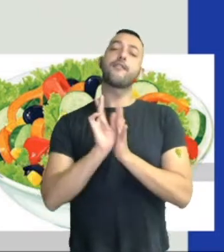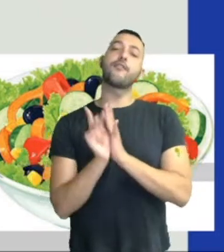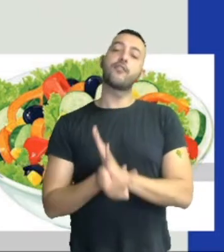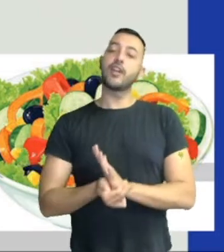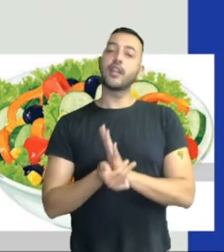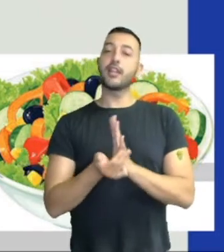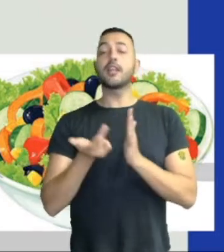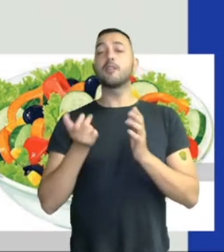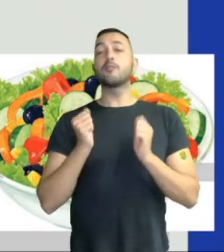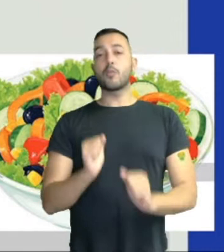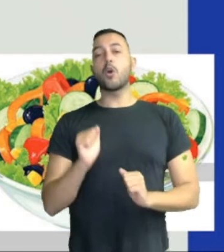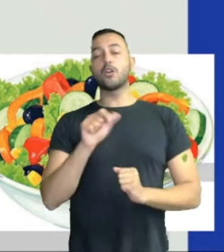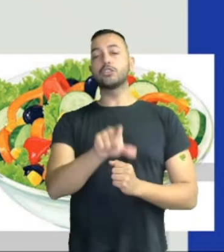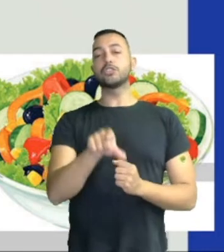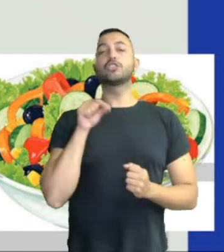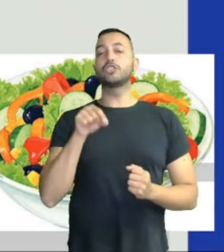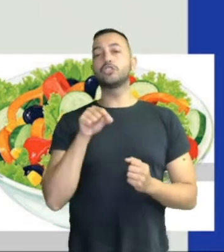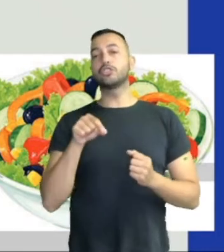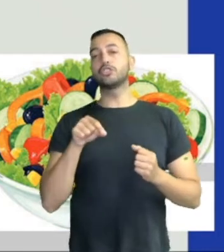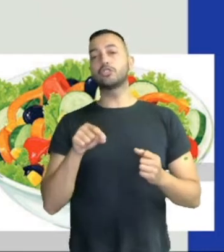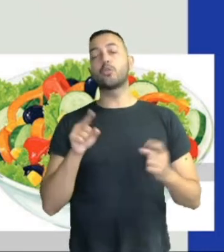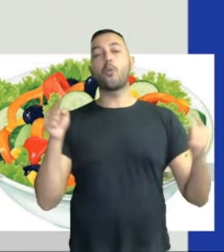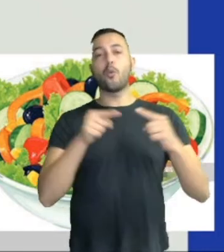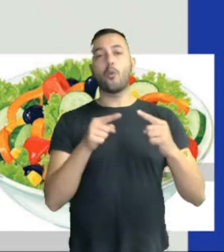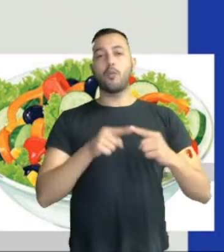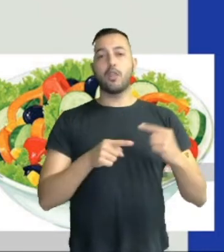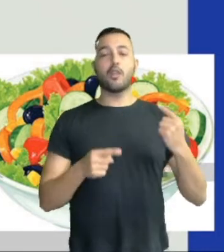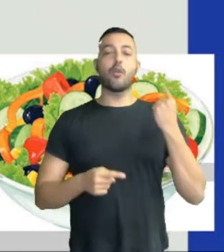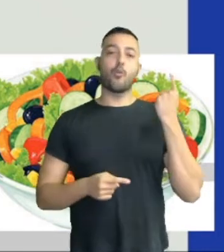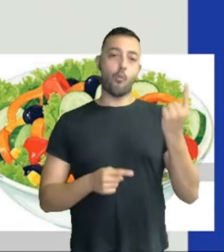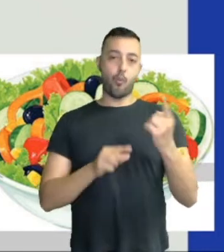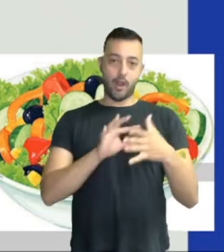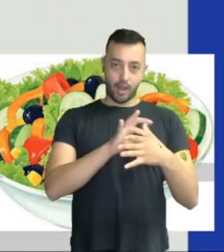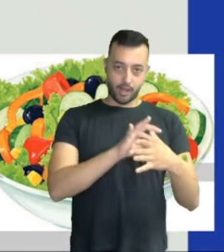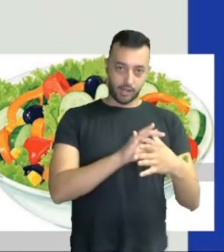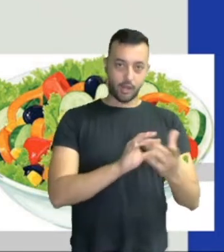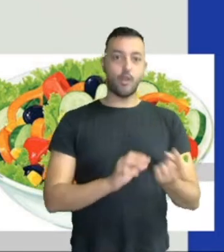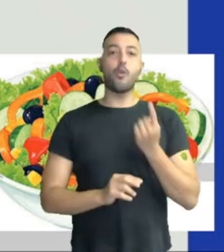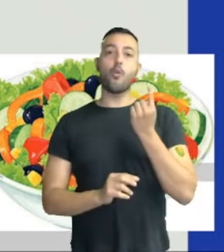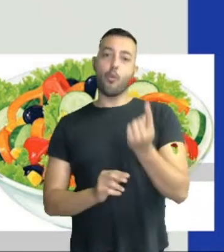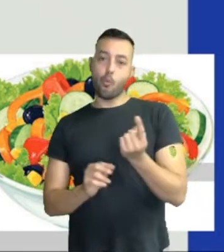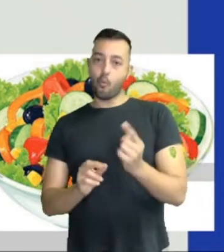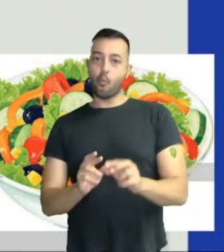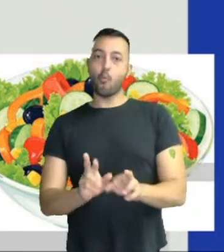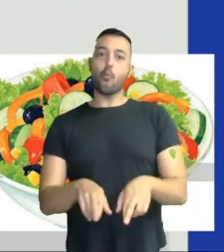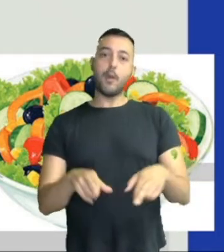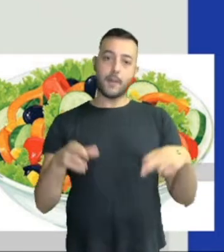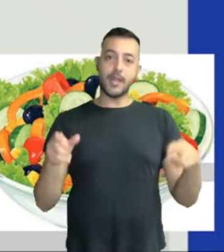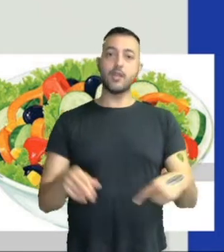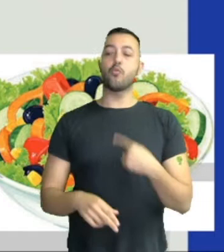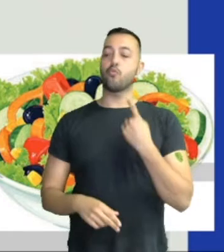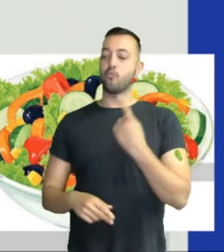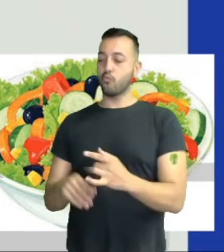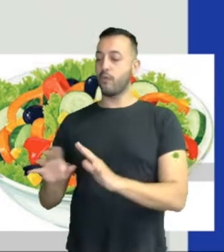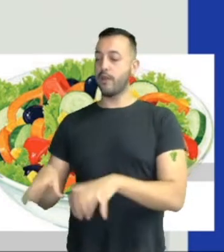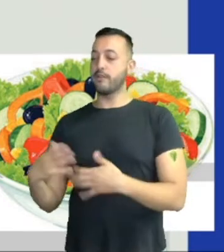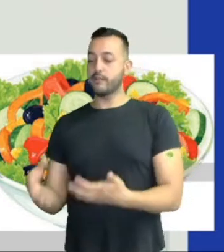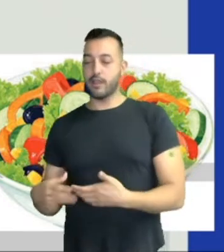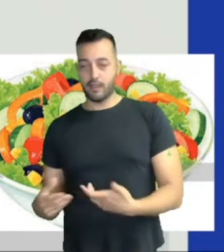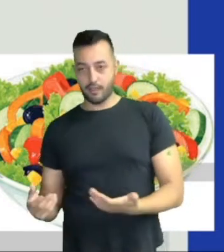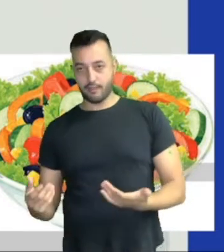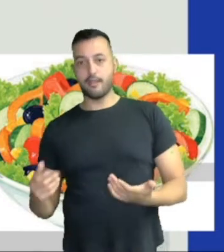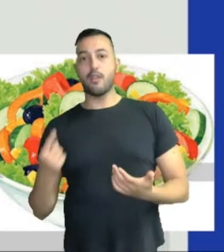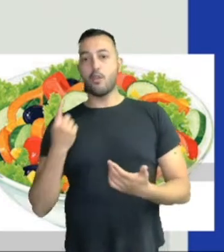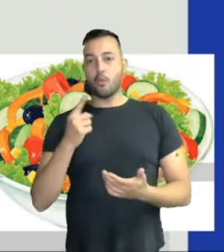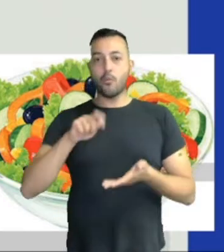diferentes podemos escolher uma refeição composta por uma carne, uma massa, uma salada e uma sobremesa?